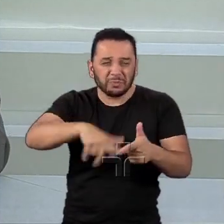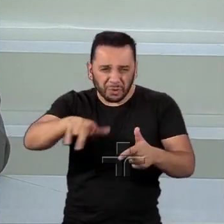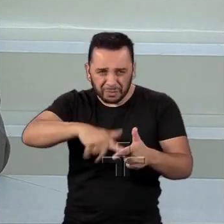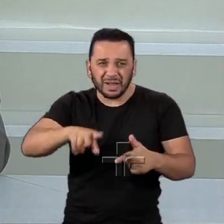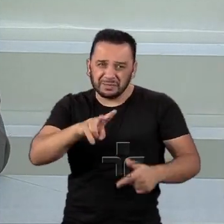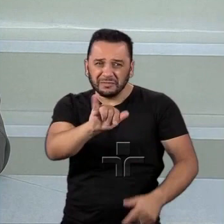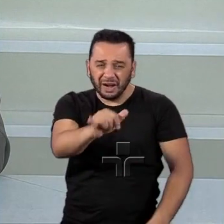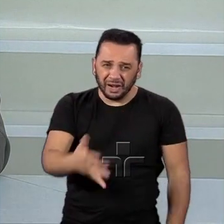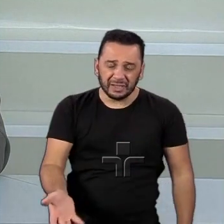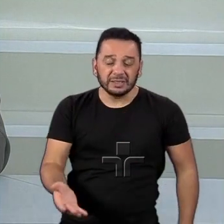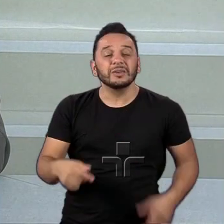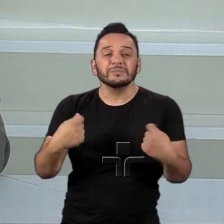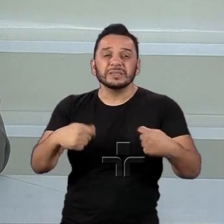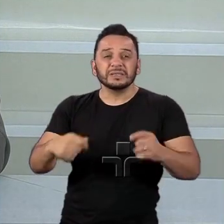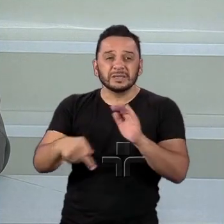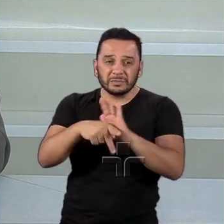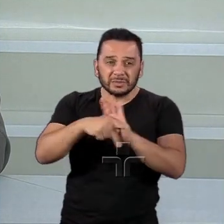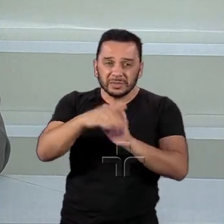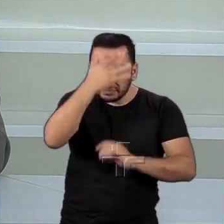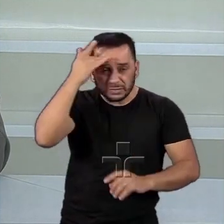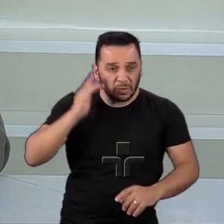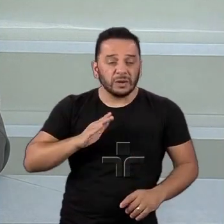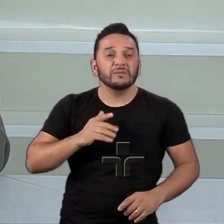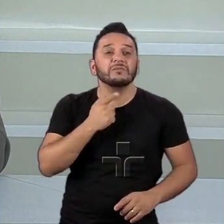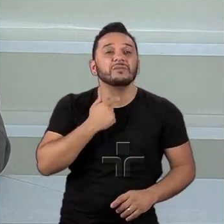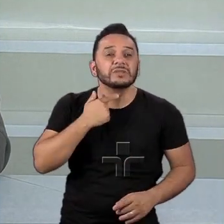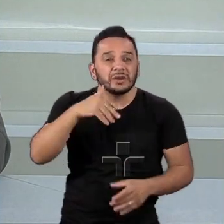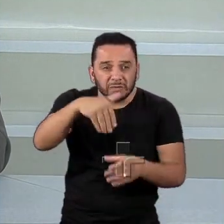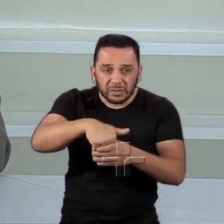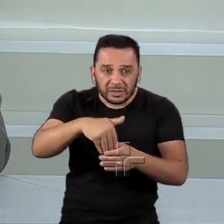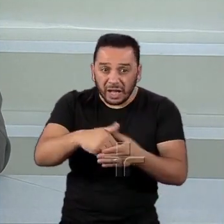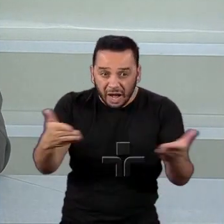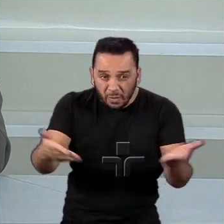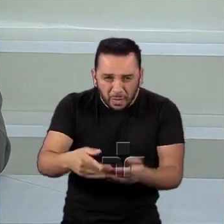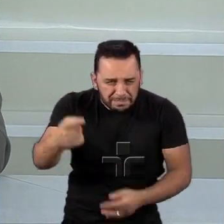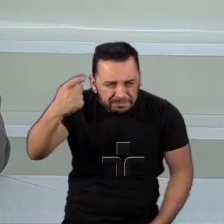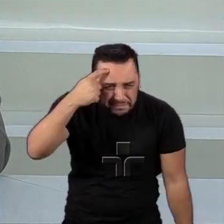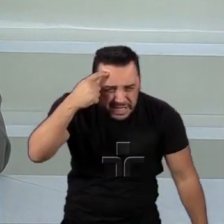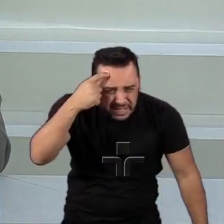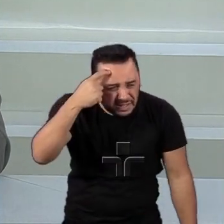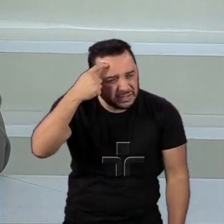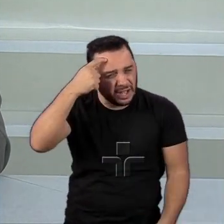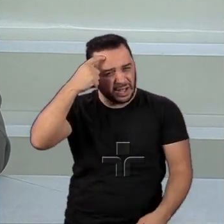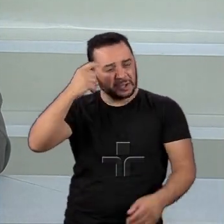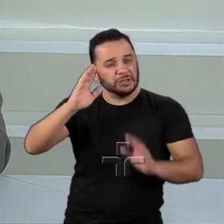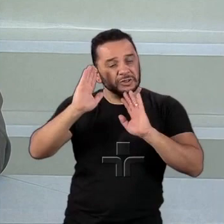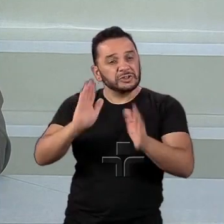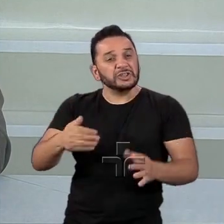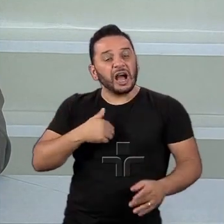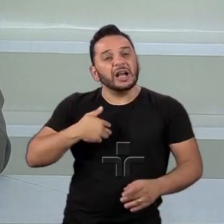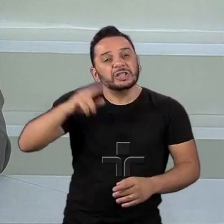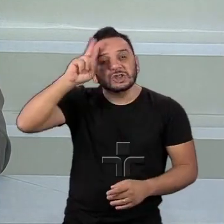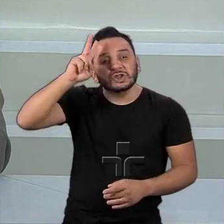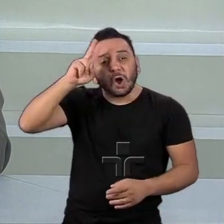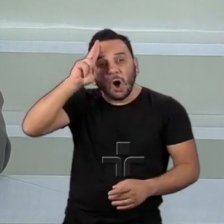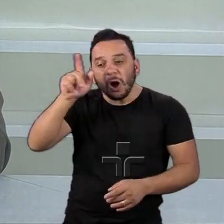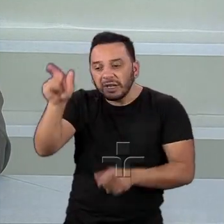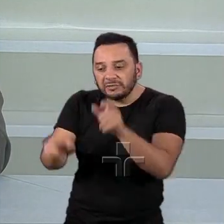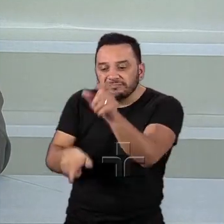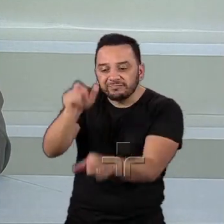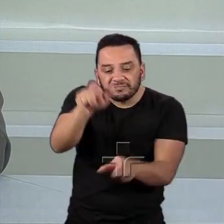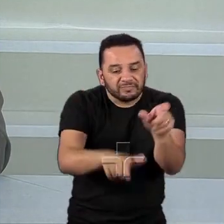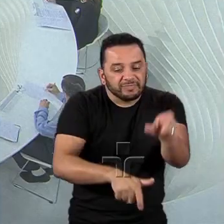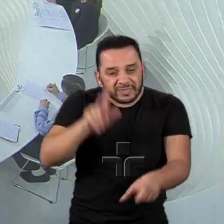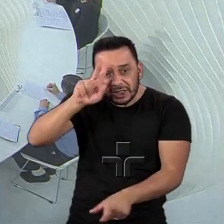chamar a atenção do eleitor, da eleitora, é a hora de pensar, olhar a ficha de cada candidato, olhar o que cada um está